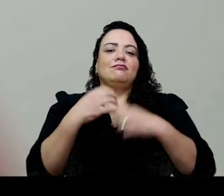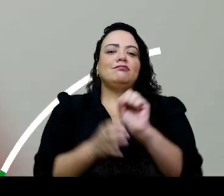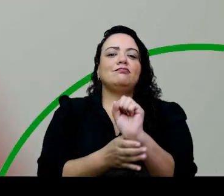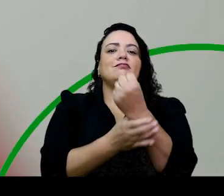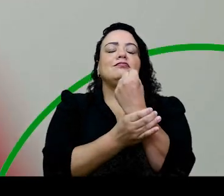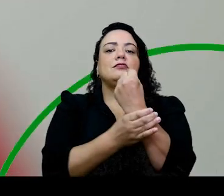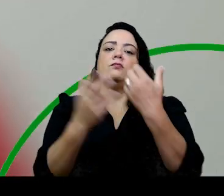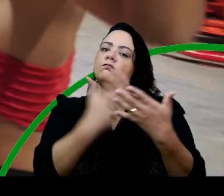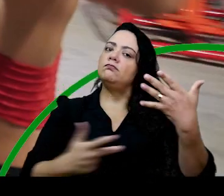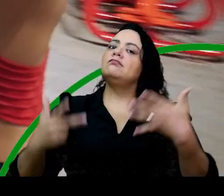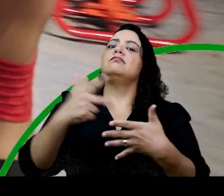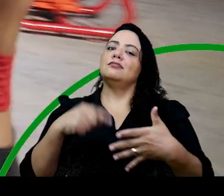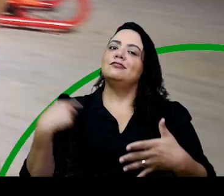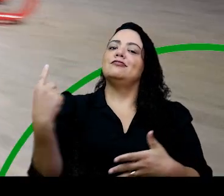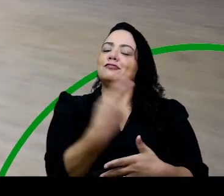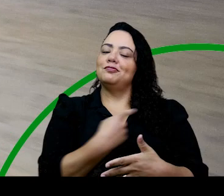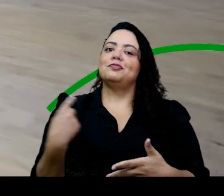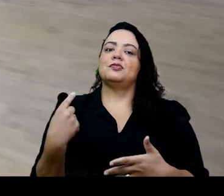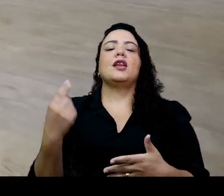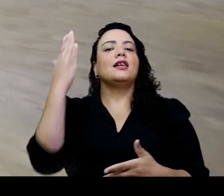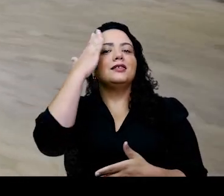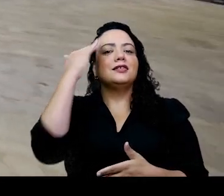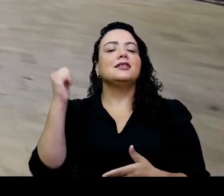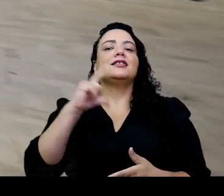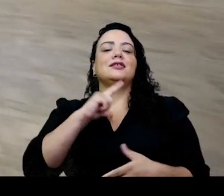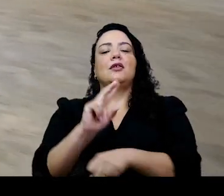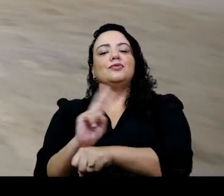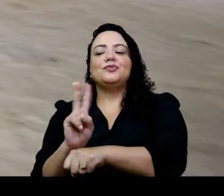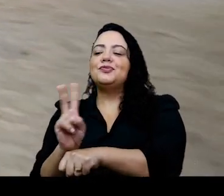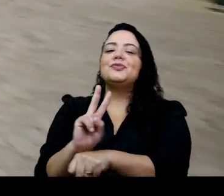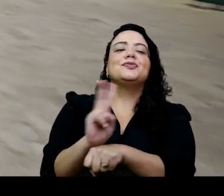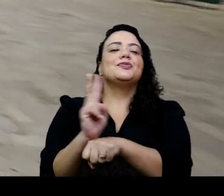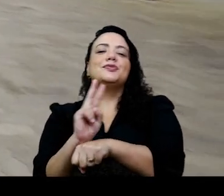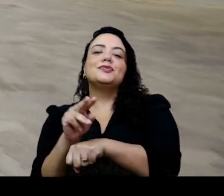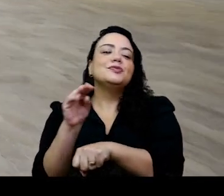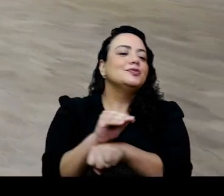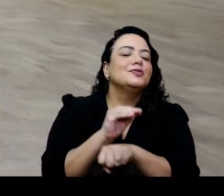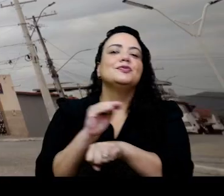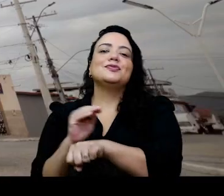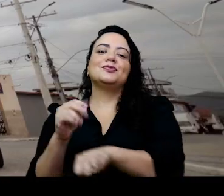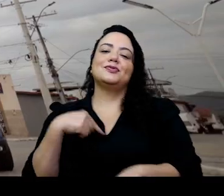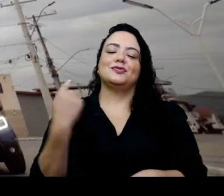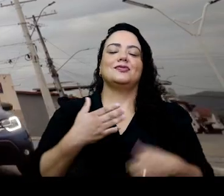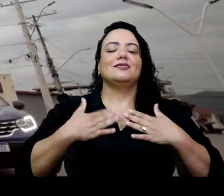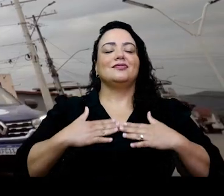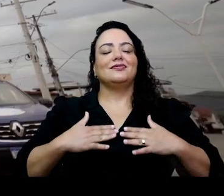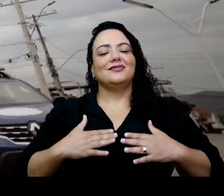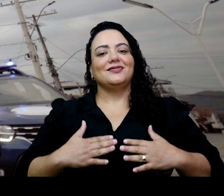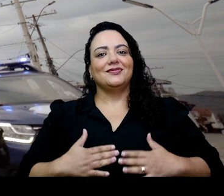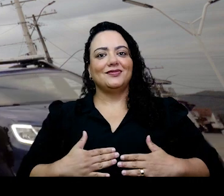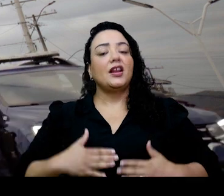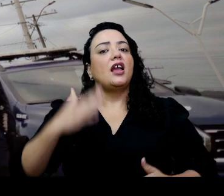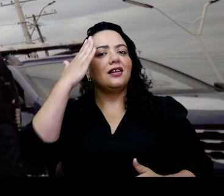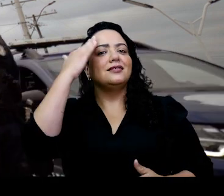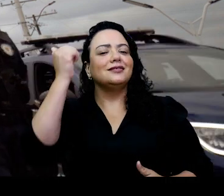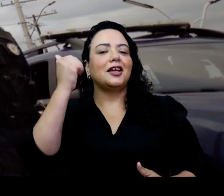merece atenção. Se sentir seguro é uma prioridade para todos. Sabendo que tem alguém olhando por nós,